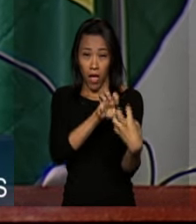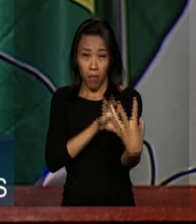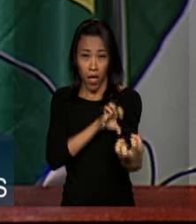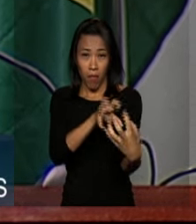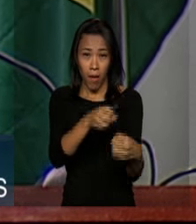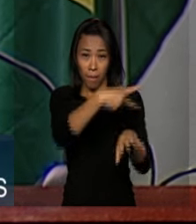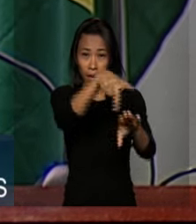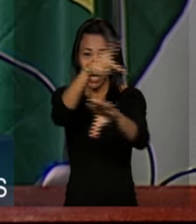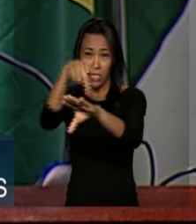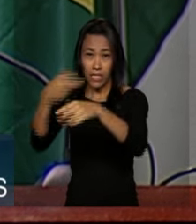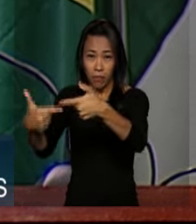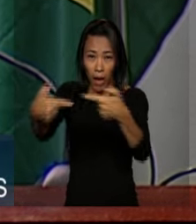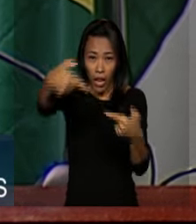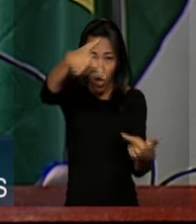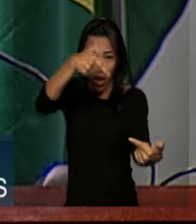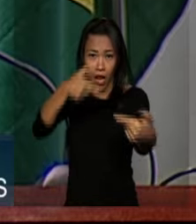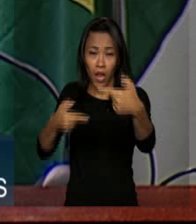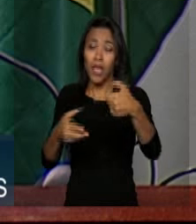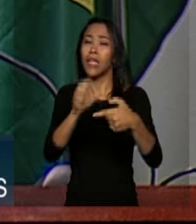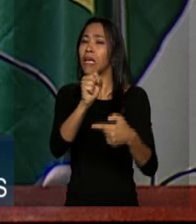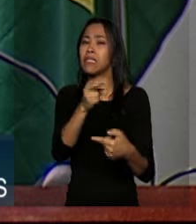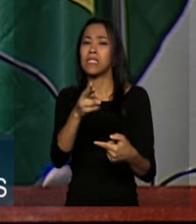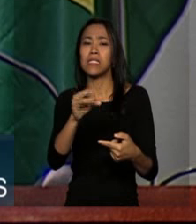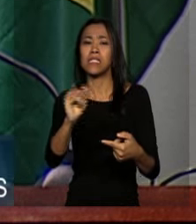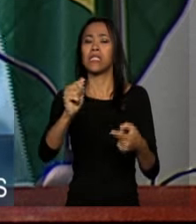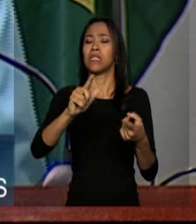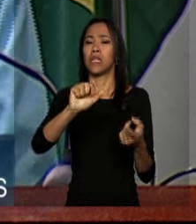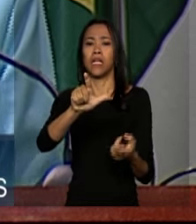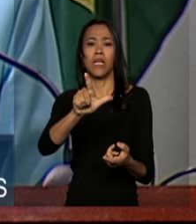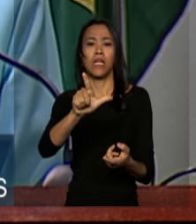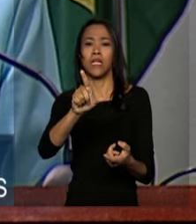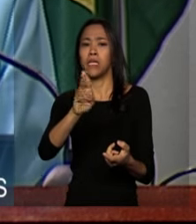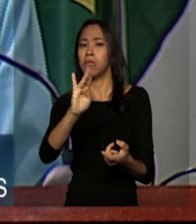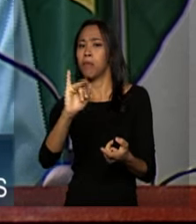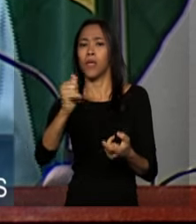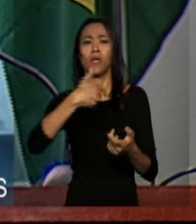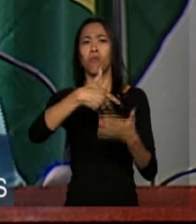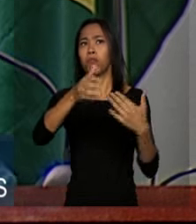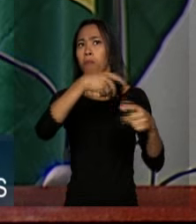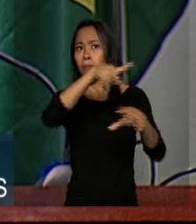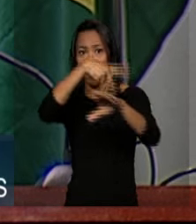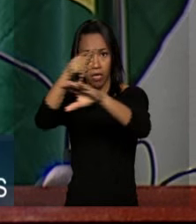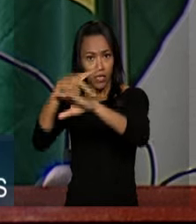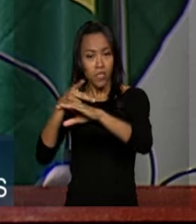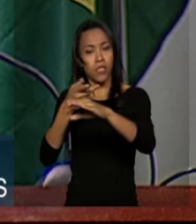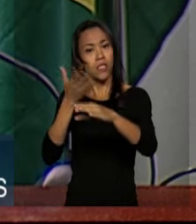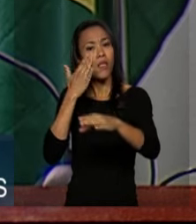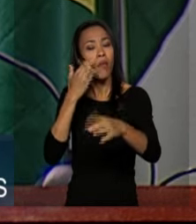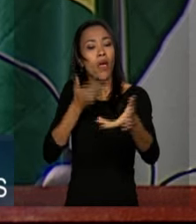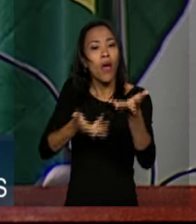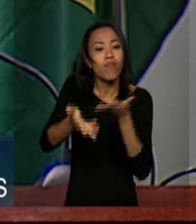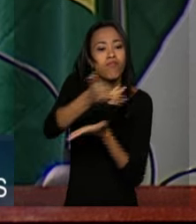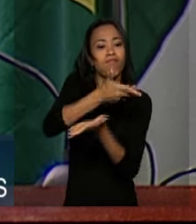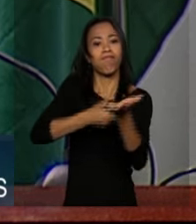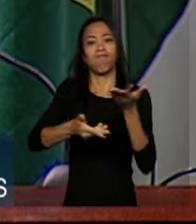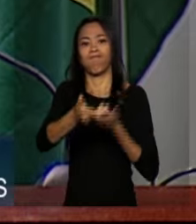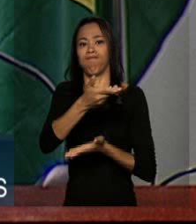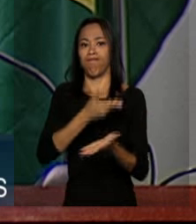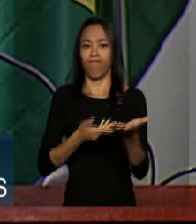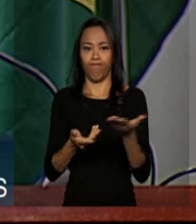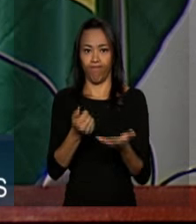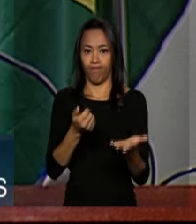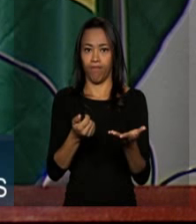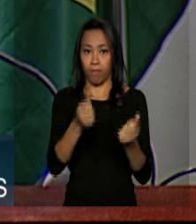na Palestina, na Síria, na Líbia ou na Ucrânia. São esses princípios que nos fazem saudar